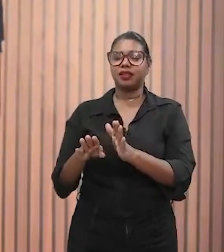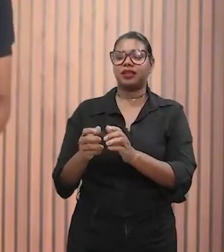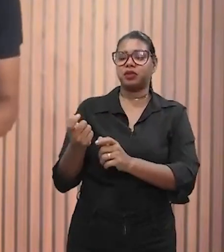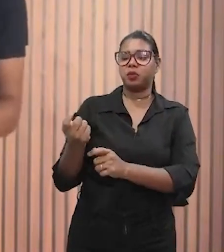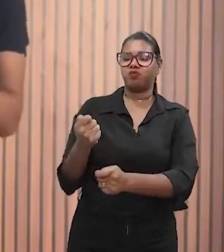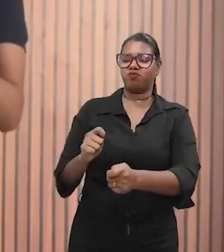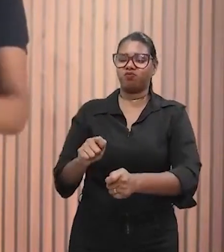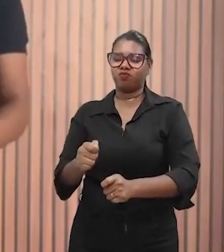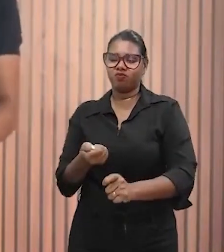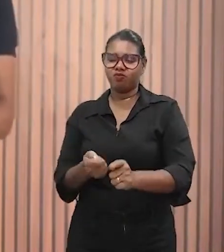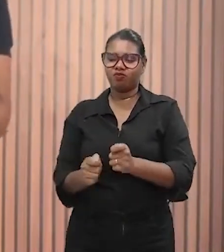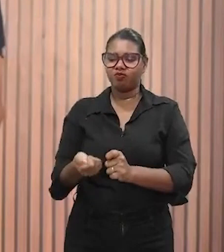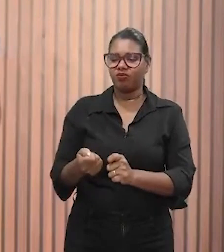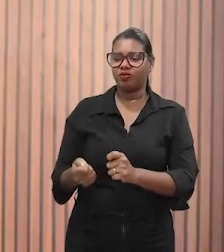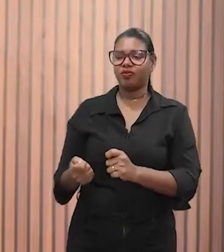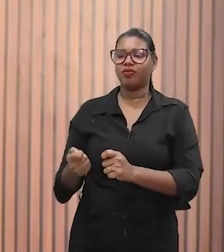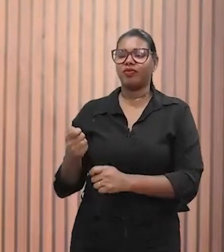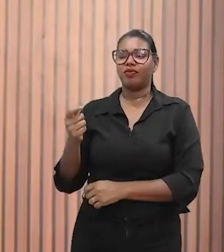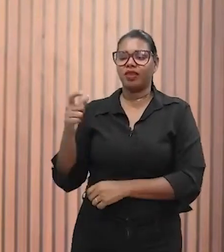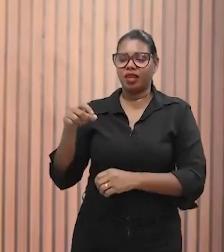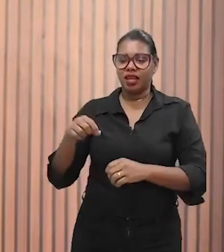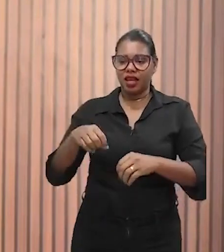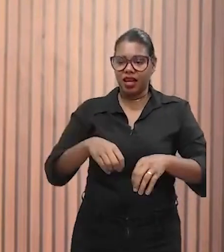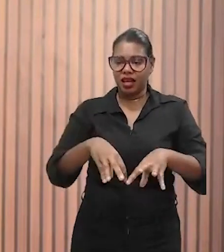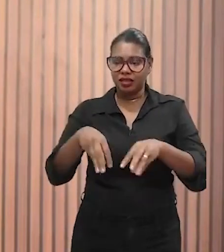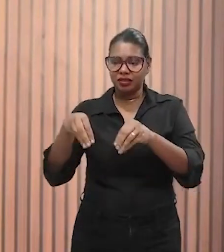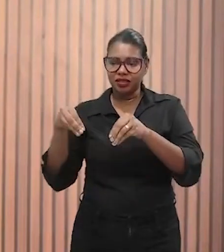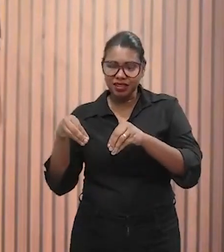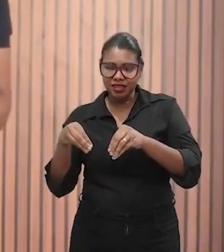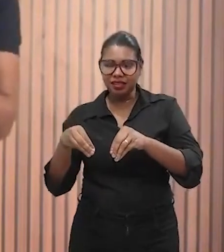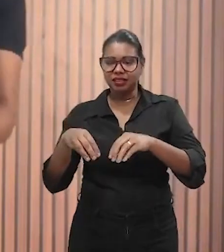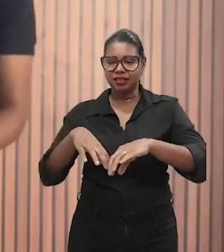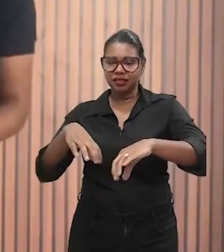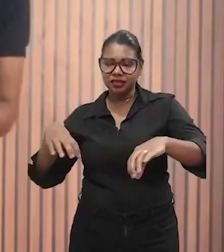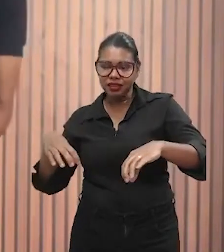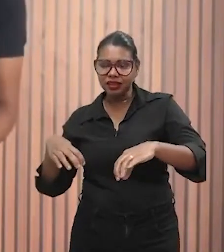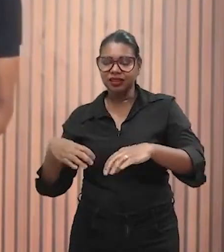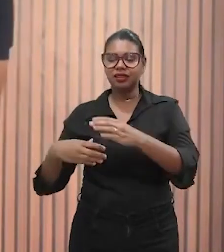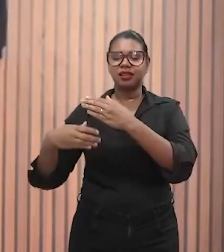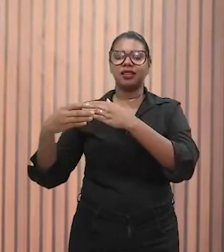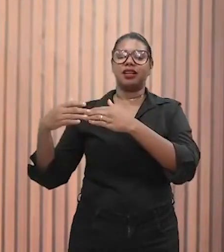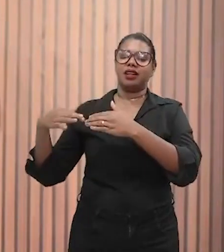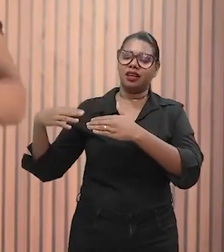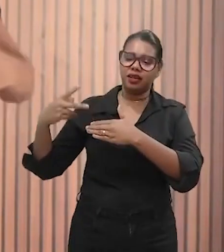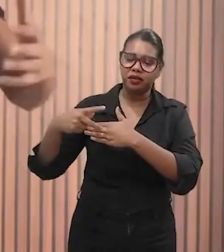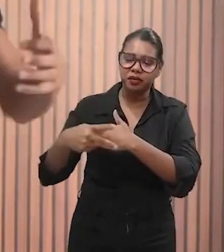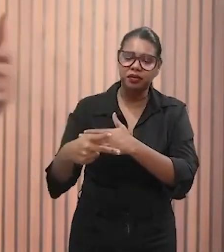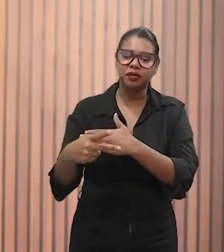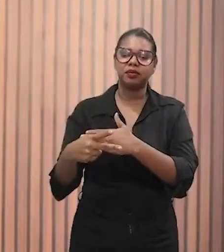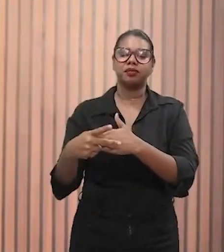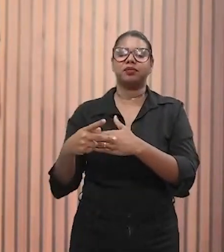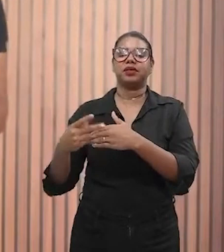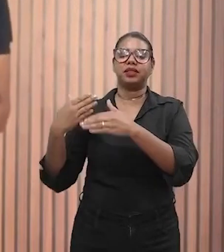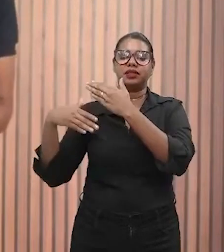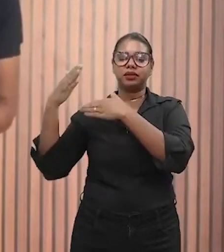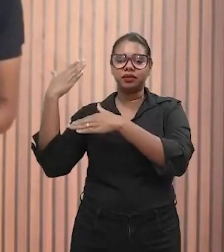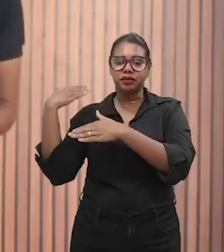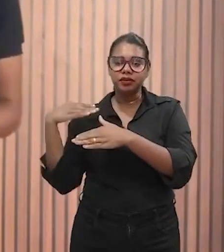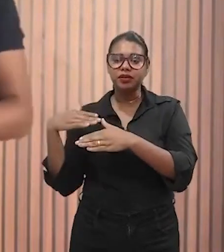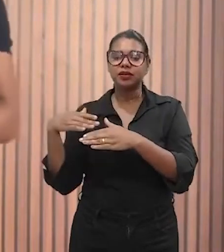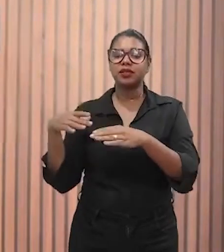controlar administrativamente as nossas terras, desbravando com o passar do tempo toda a nossa estrutura